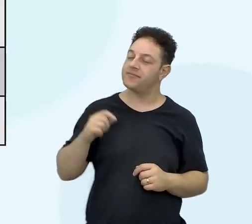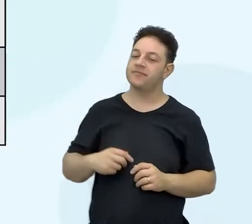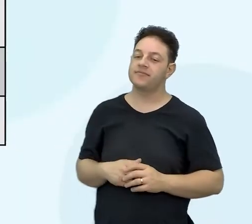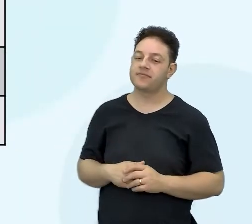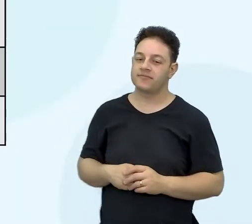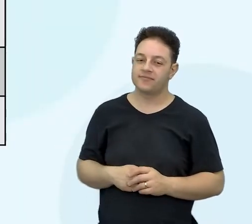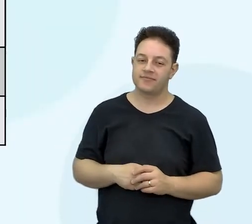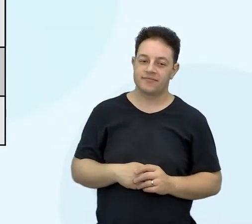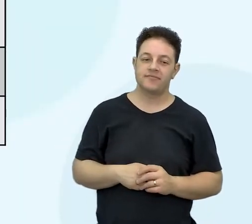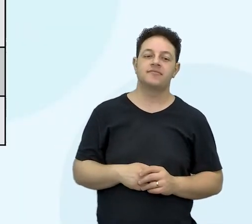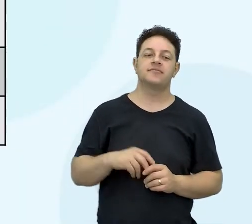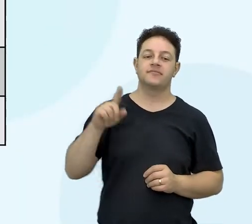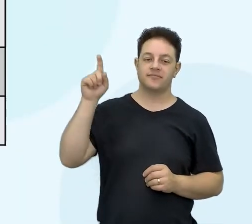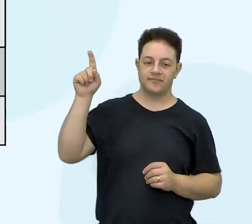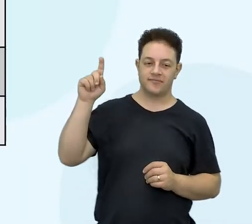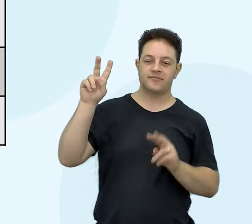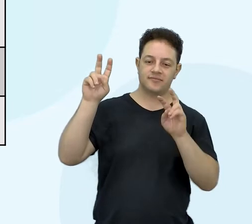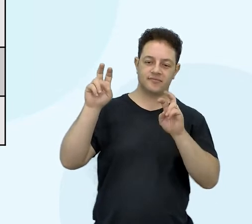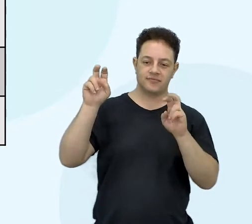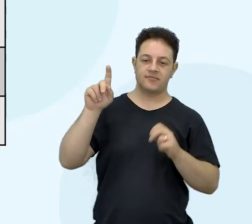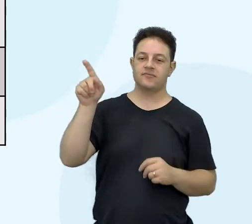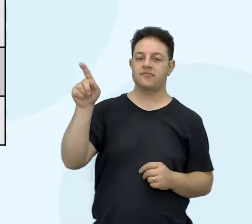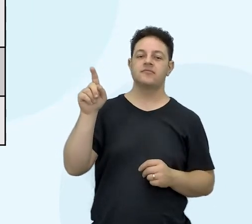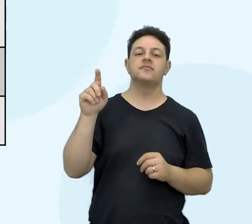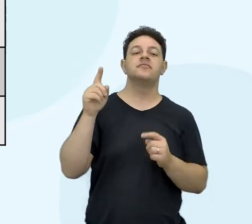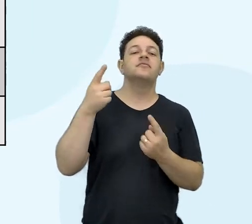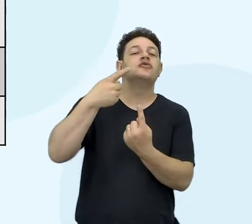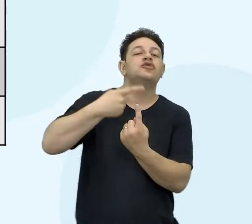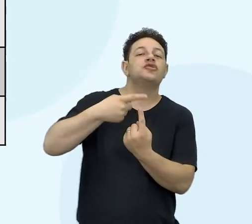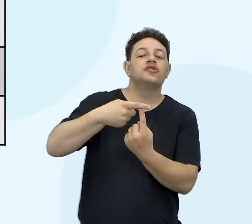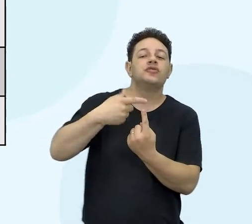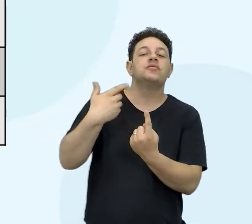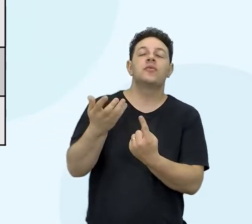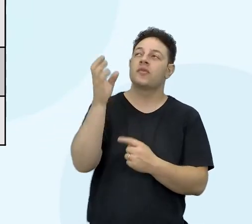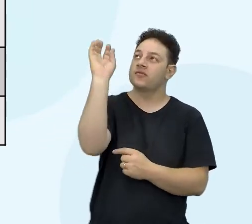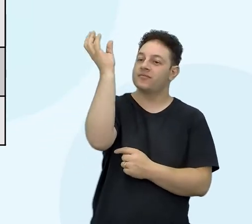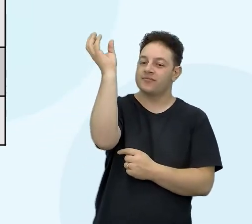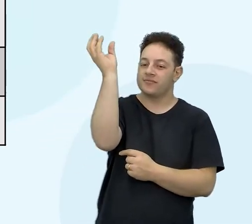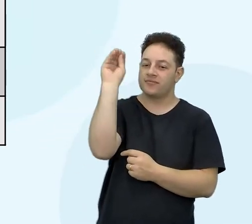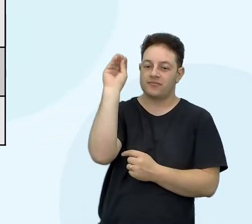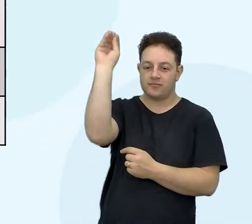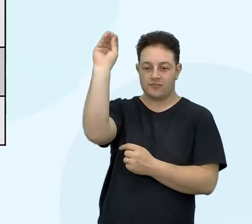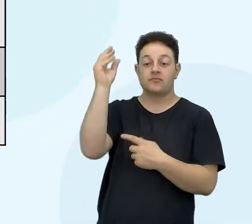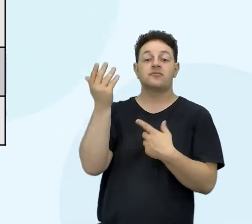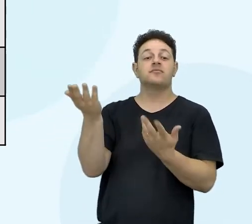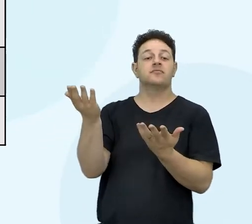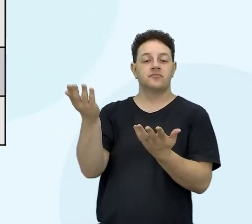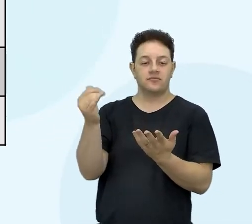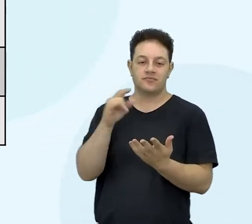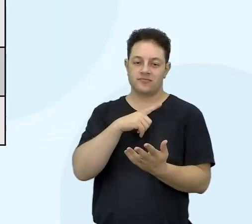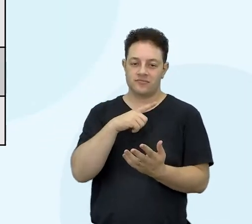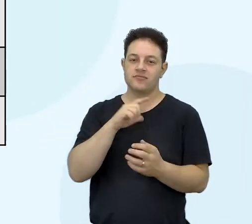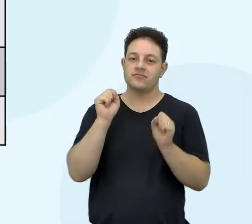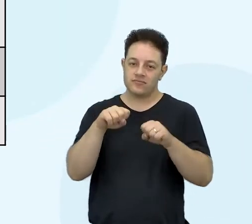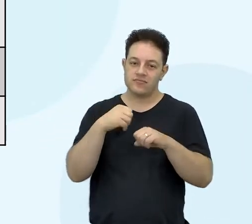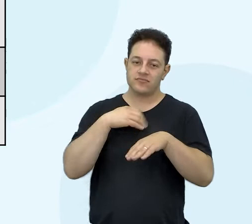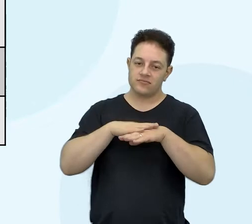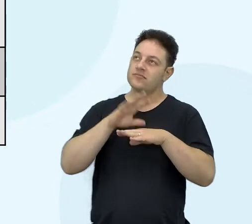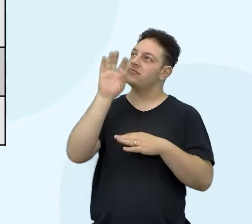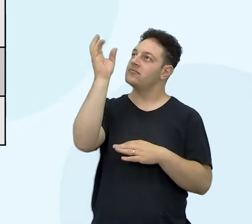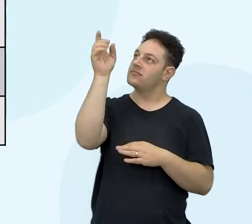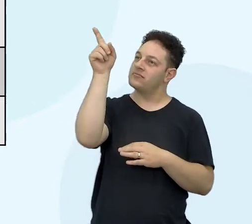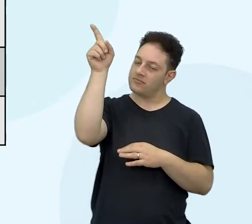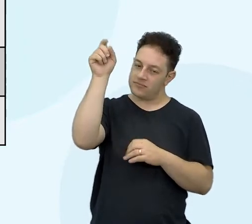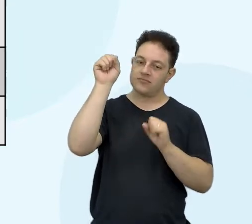você, é o tipo de lâmpada que eu posso lançar mão durante a noite